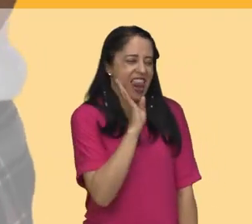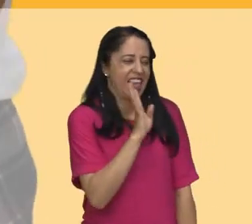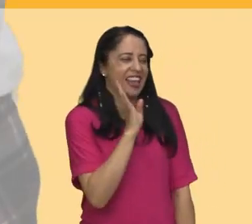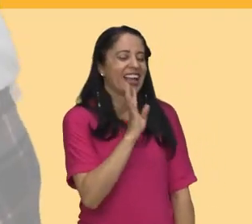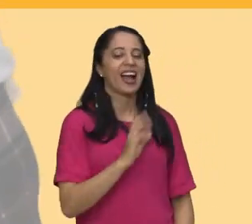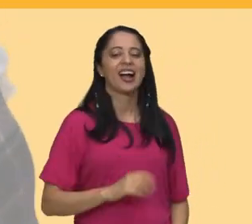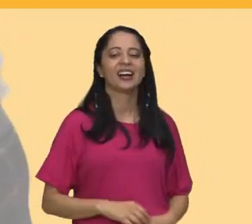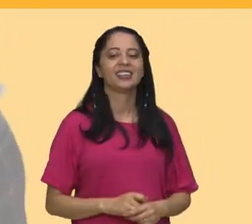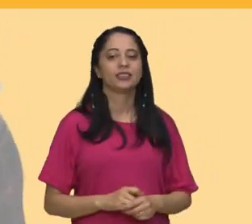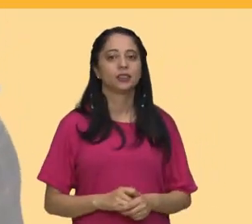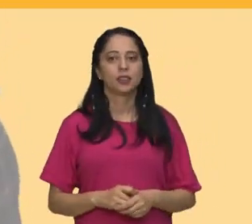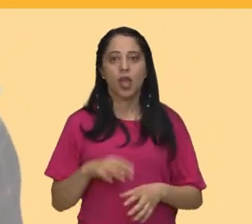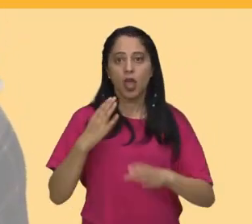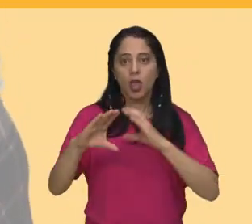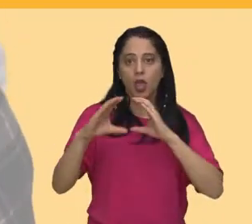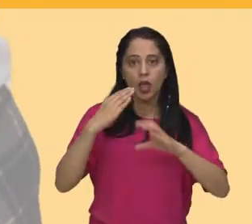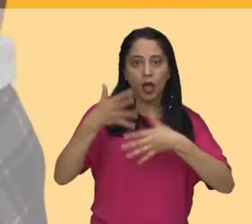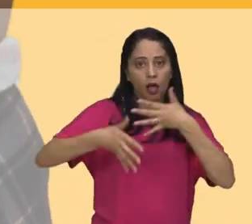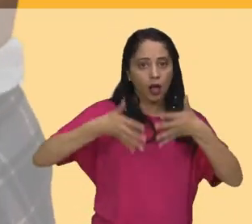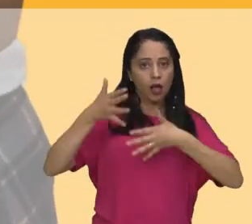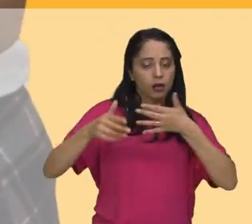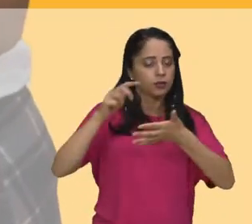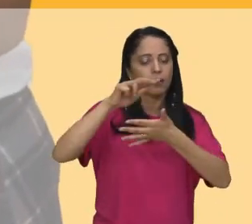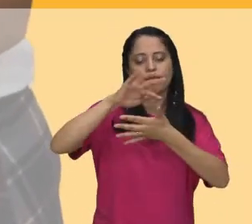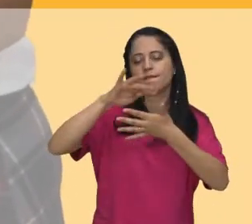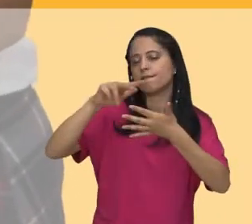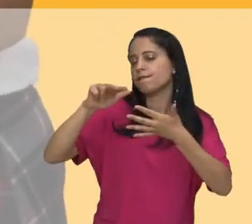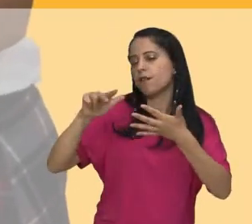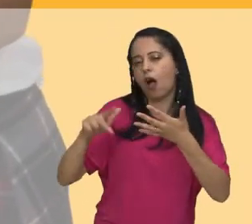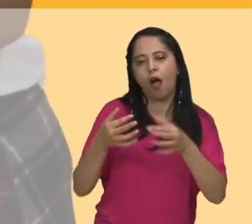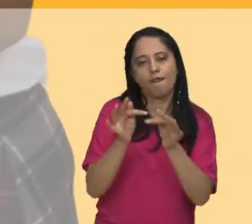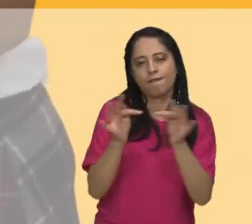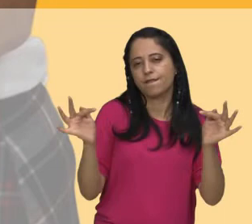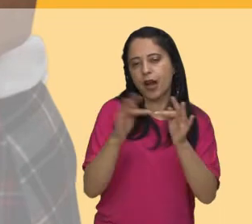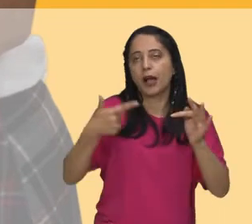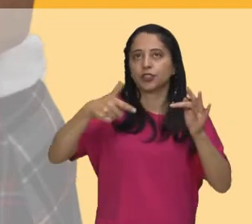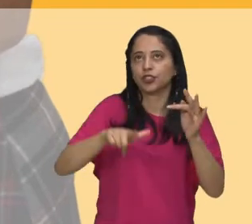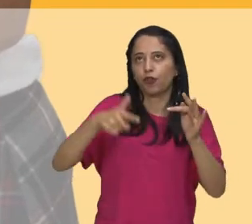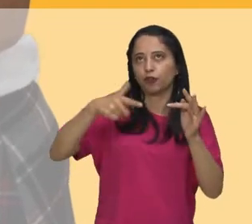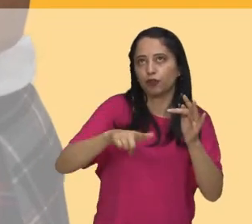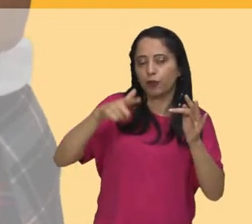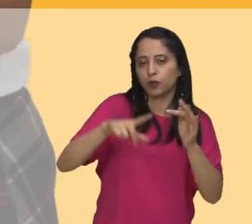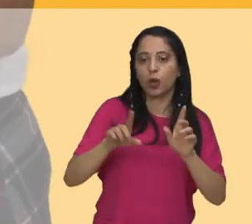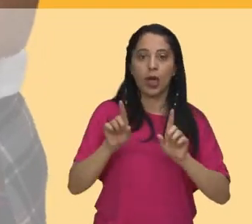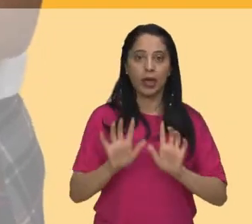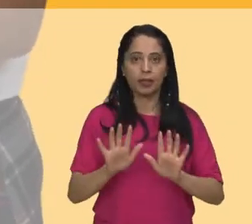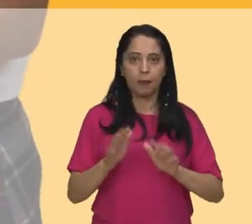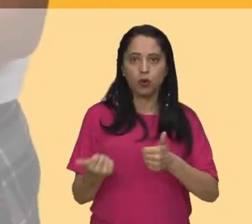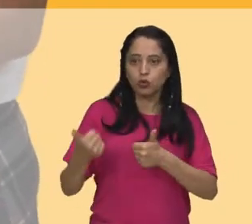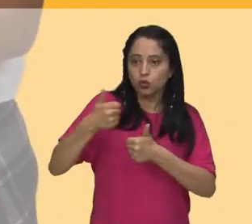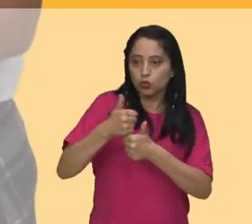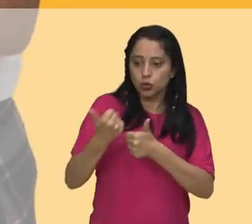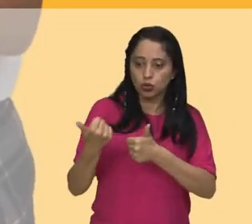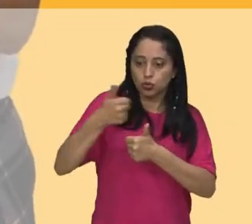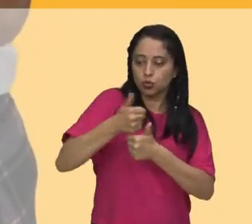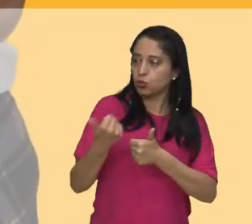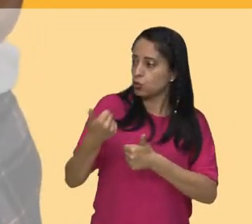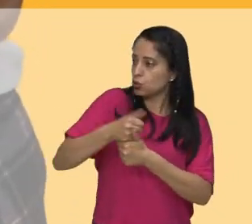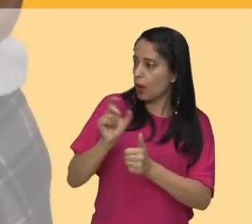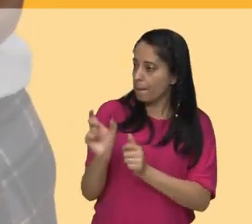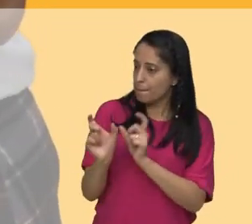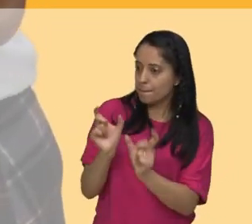a gente canta várias vezes essas frases e nós vamos substituindo as palavras